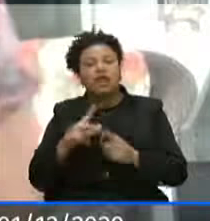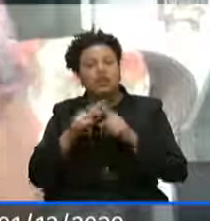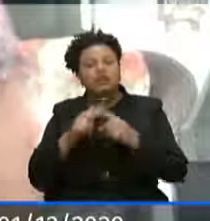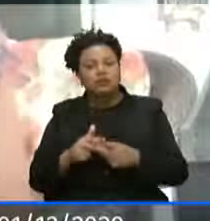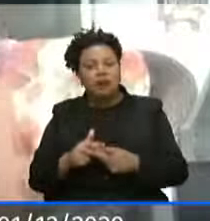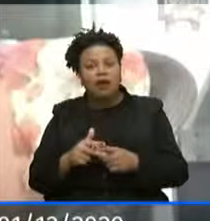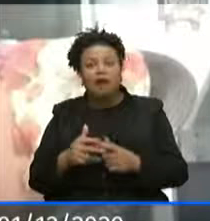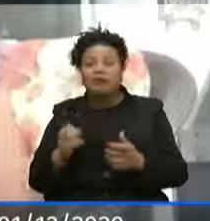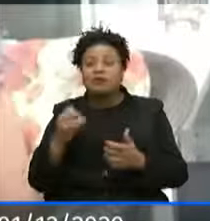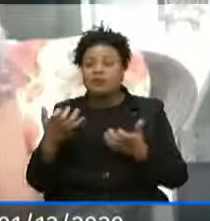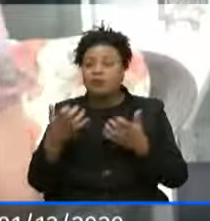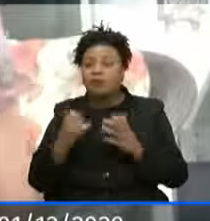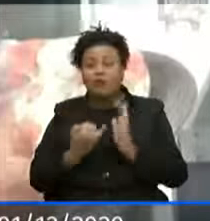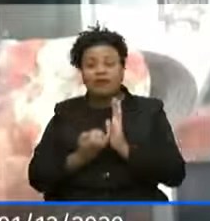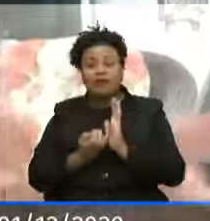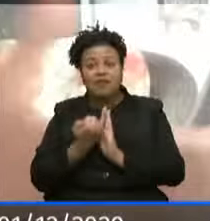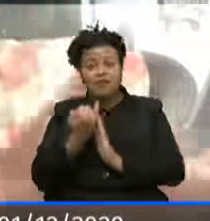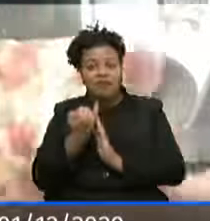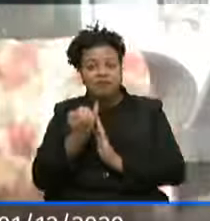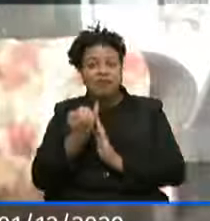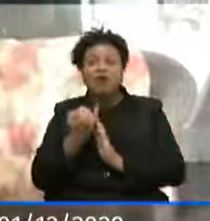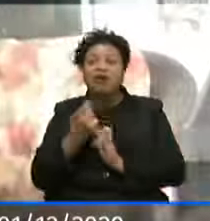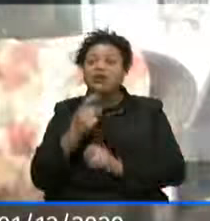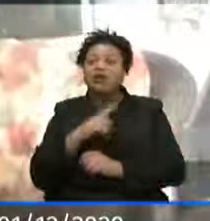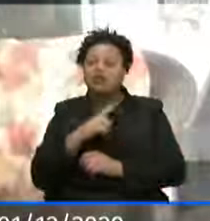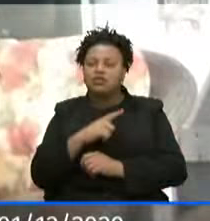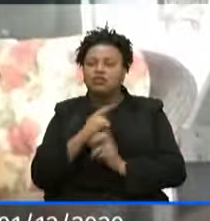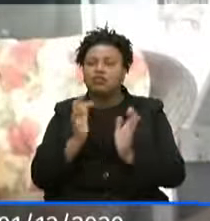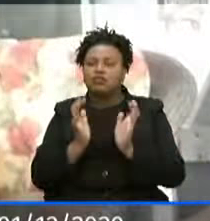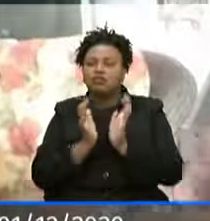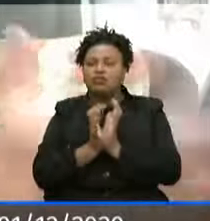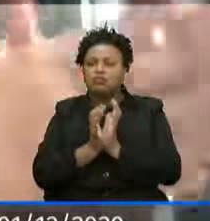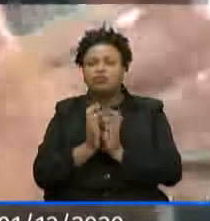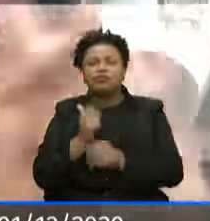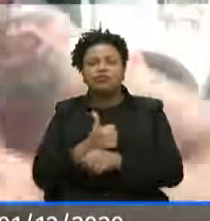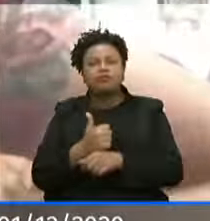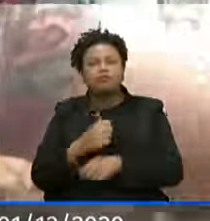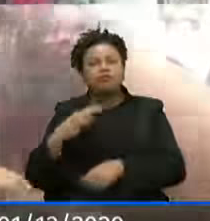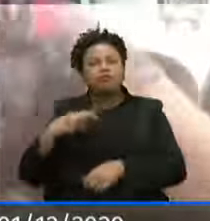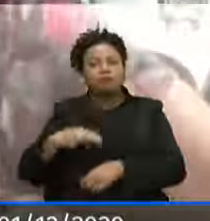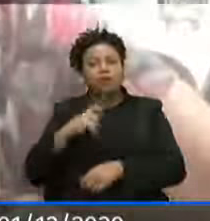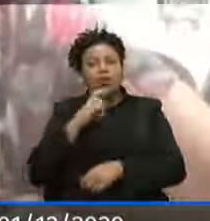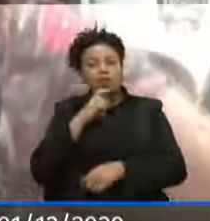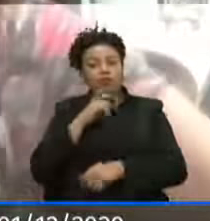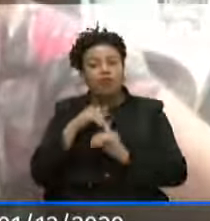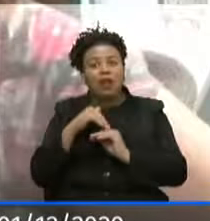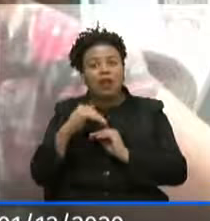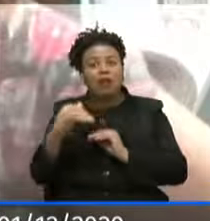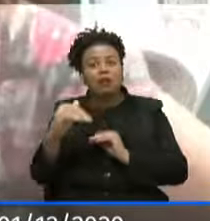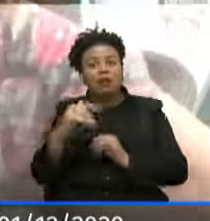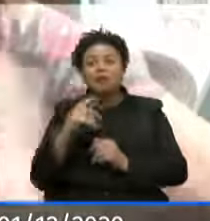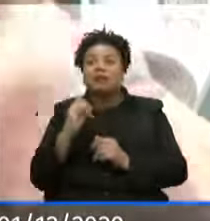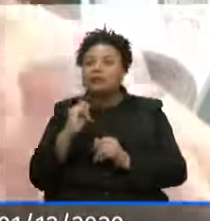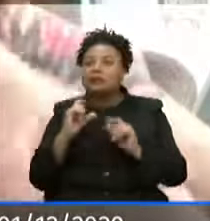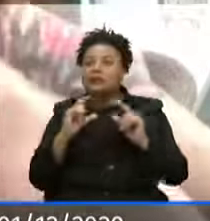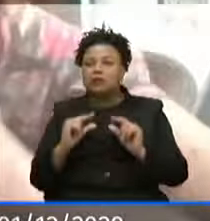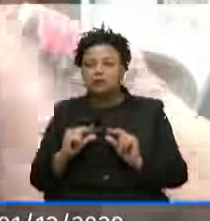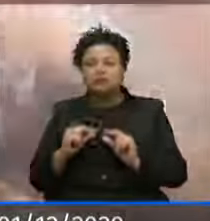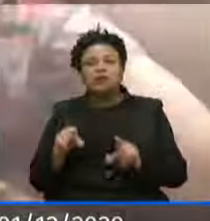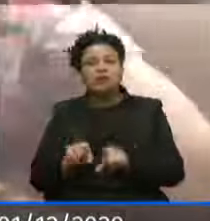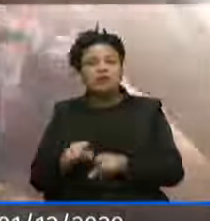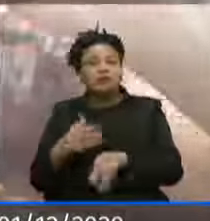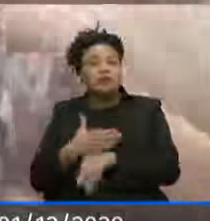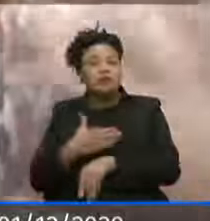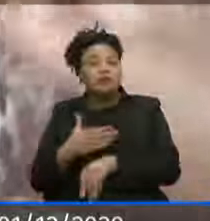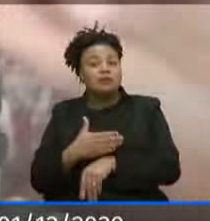reajustar sequer na inflação, nós teremos uma categoria com salários congelados. E seja a redução na